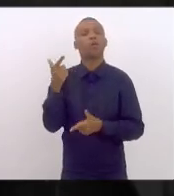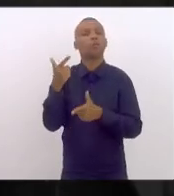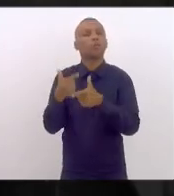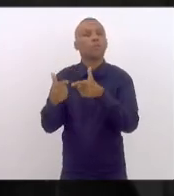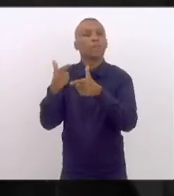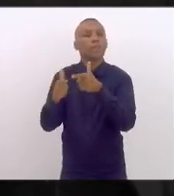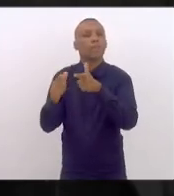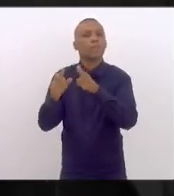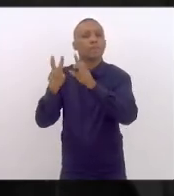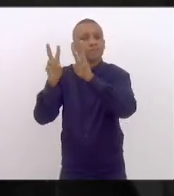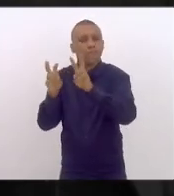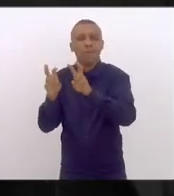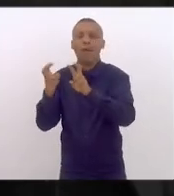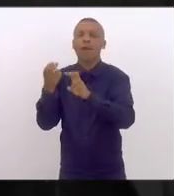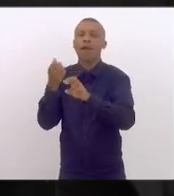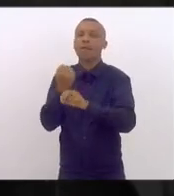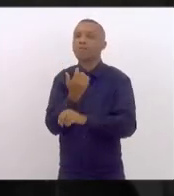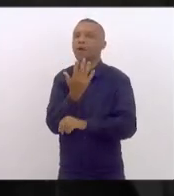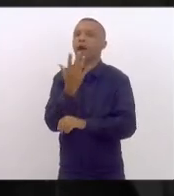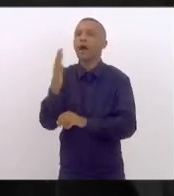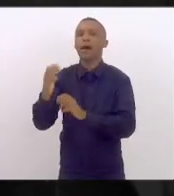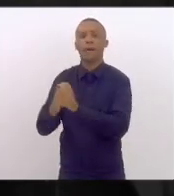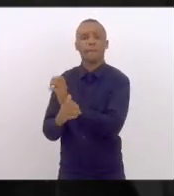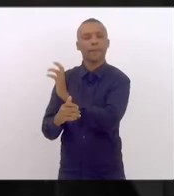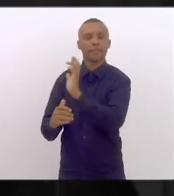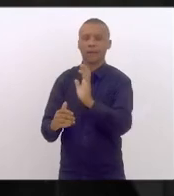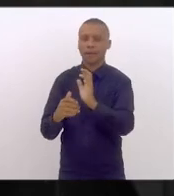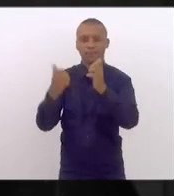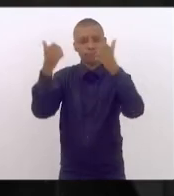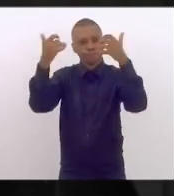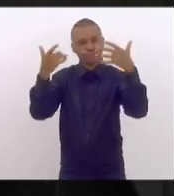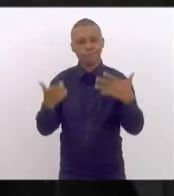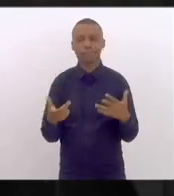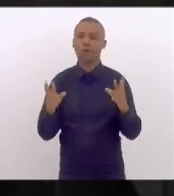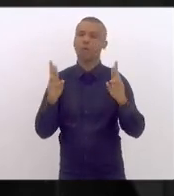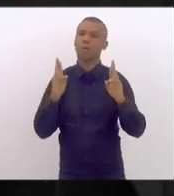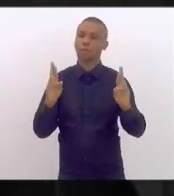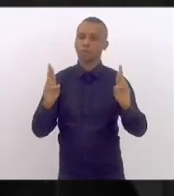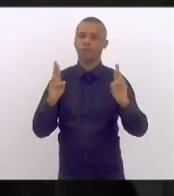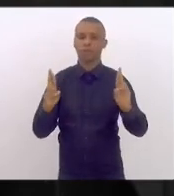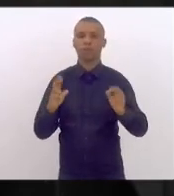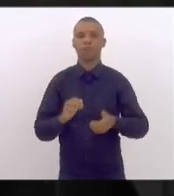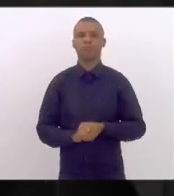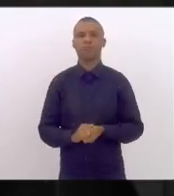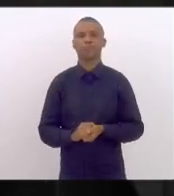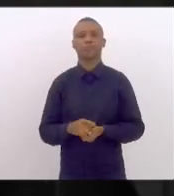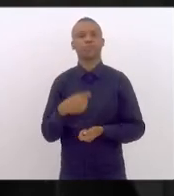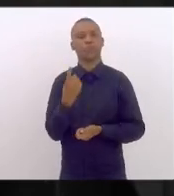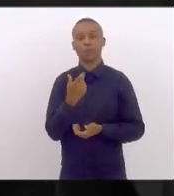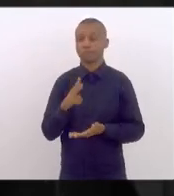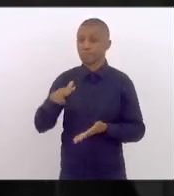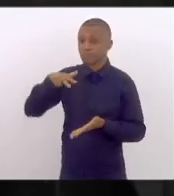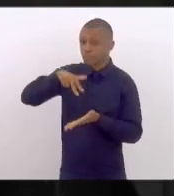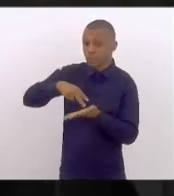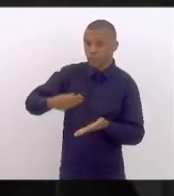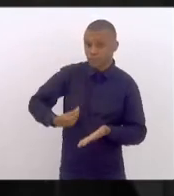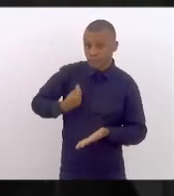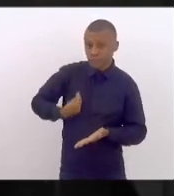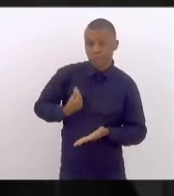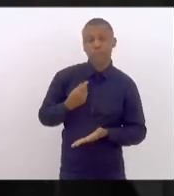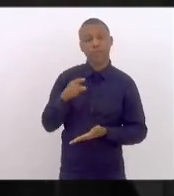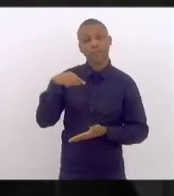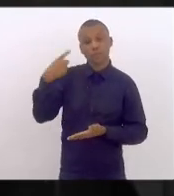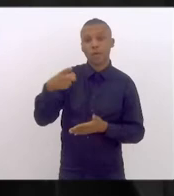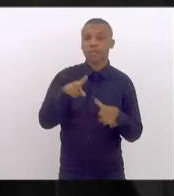ambiental então seu presidente São esses os meus desejos e estaremos aqui na